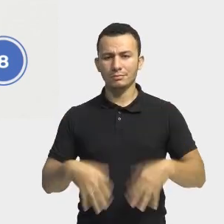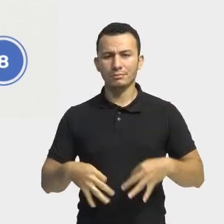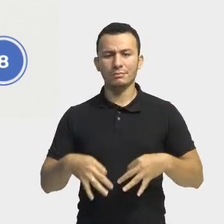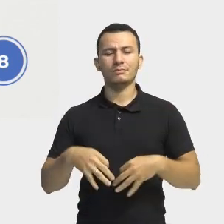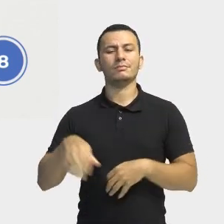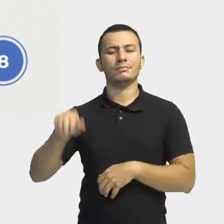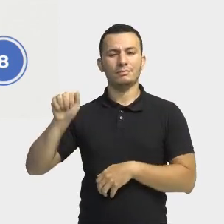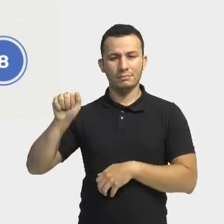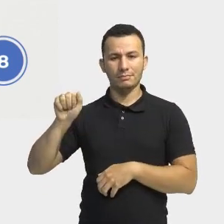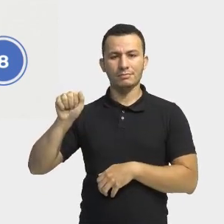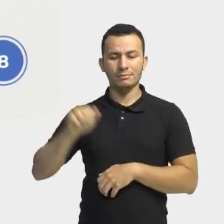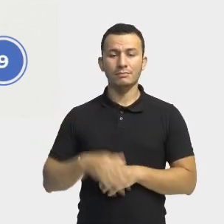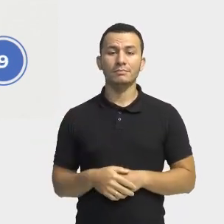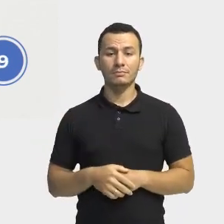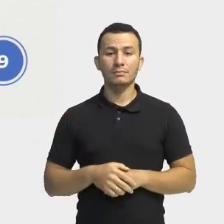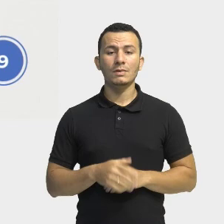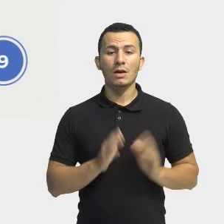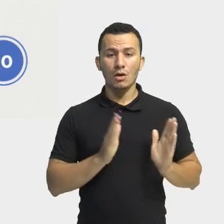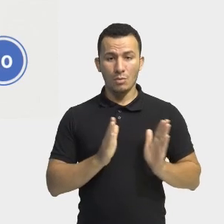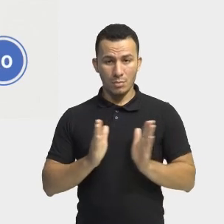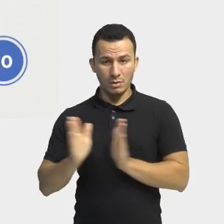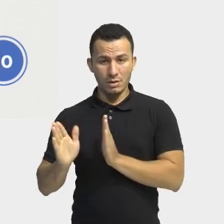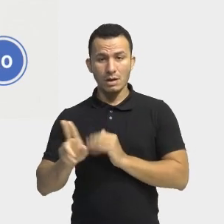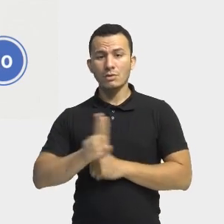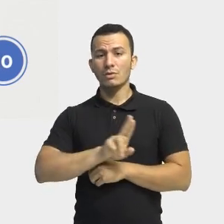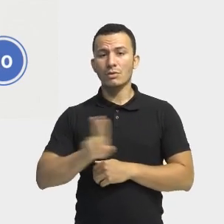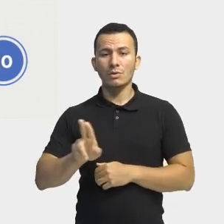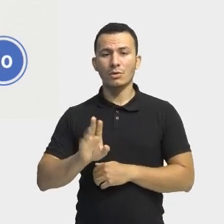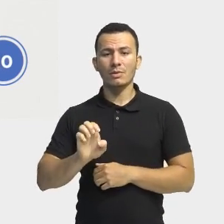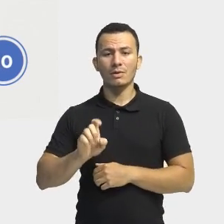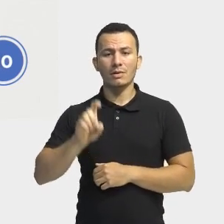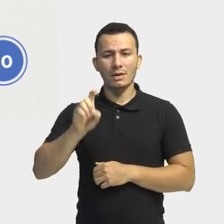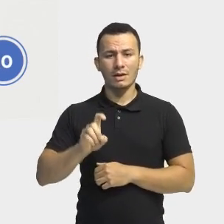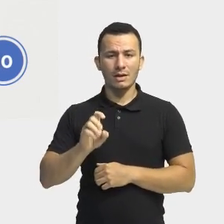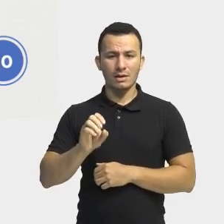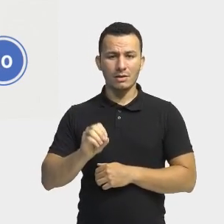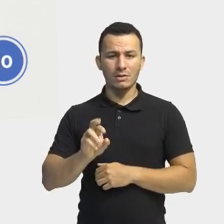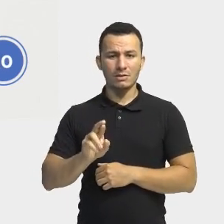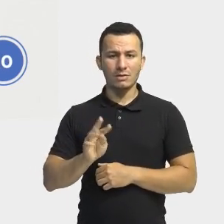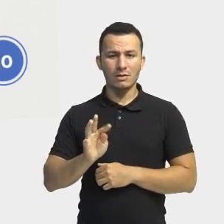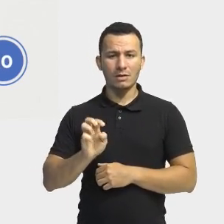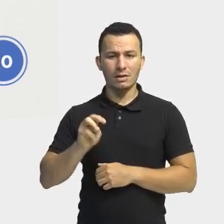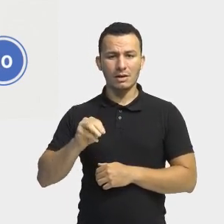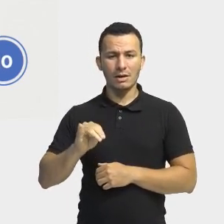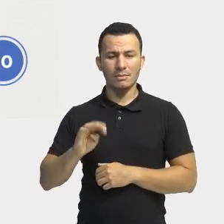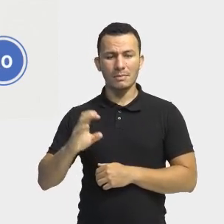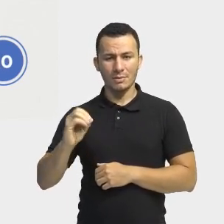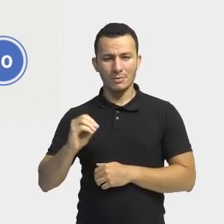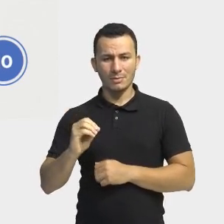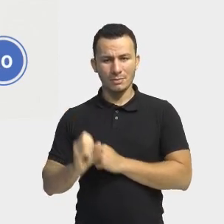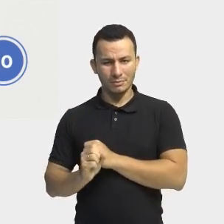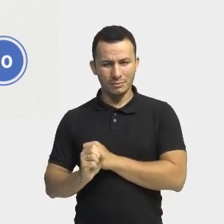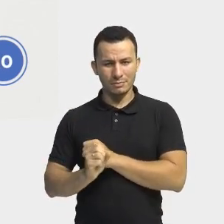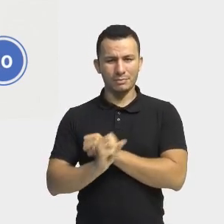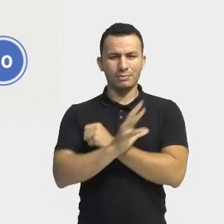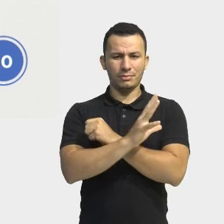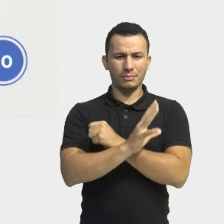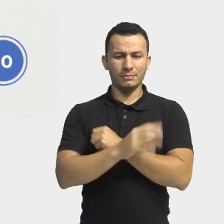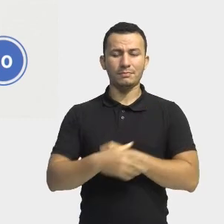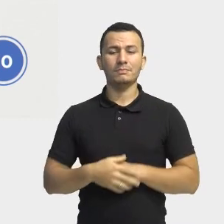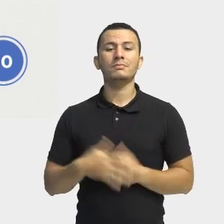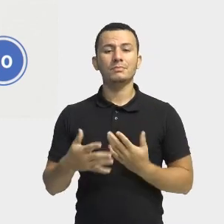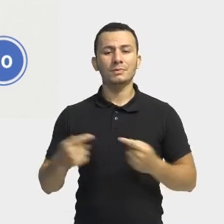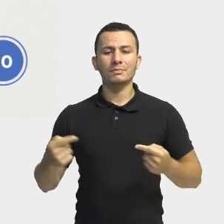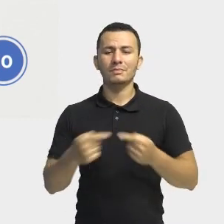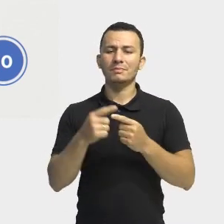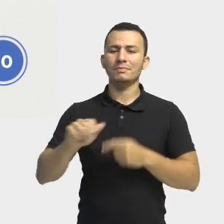letra A. Esse processo é um processo exotérmico. Qual é o gabarito da nossa questão? É a letra